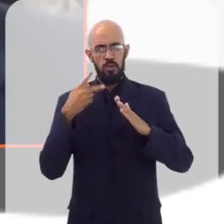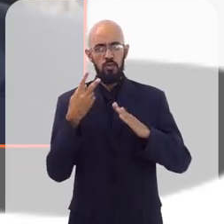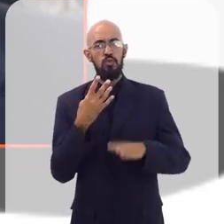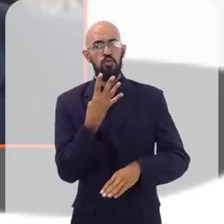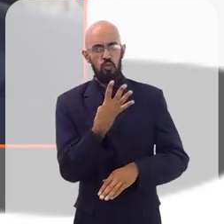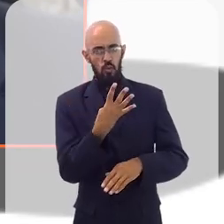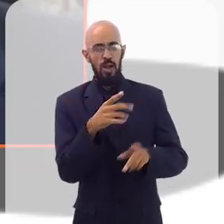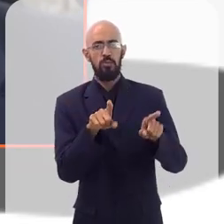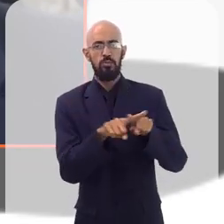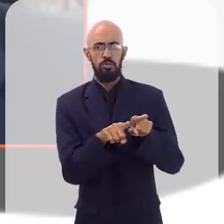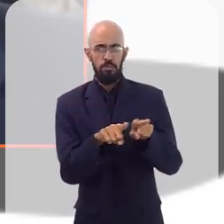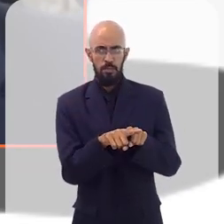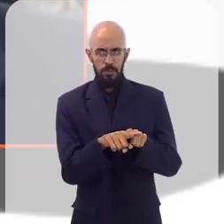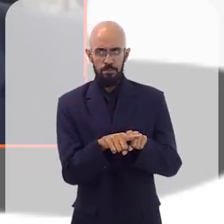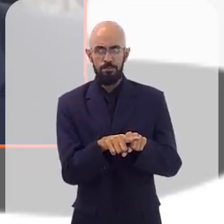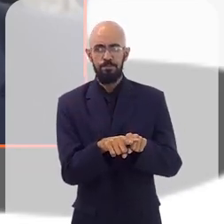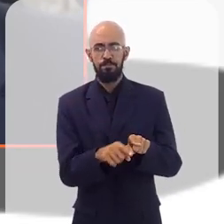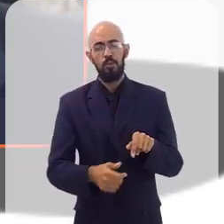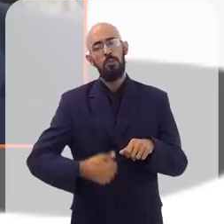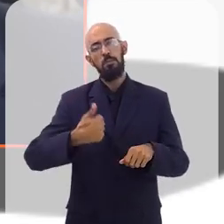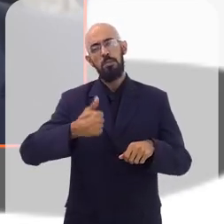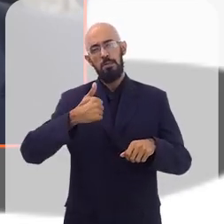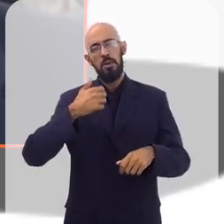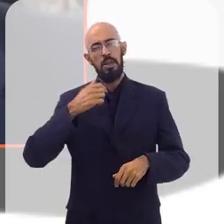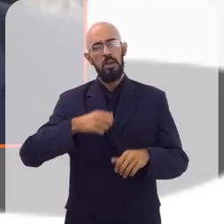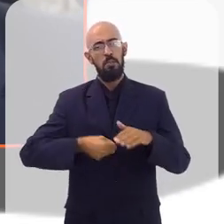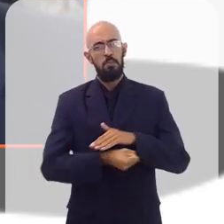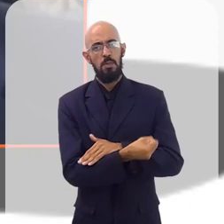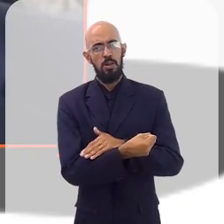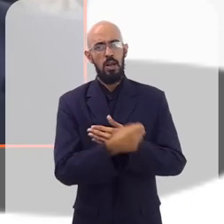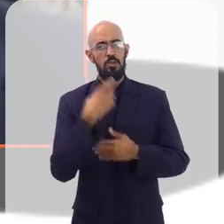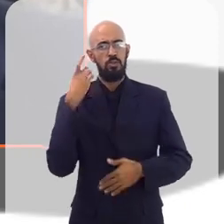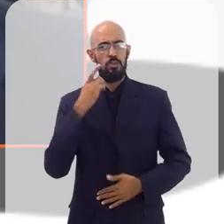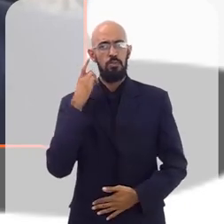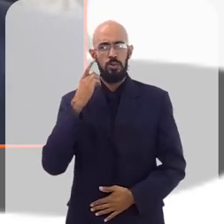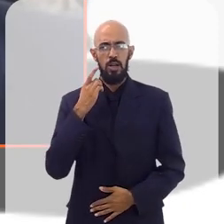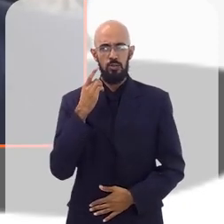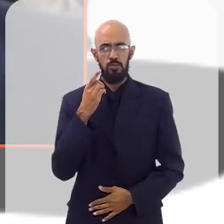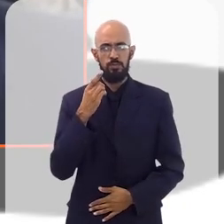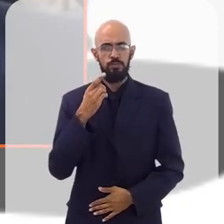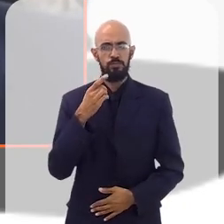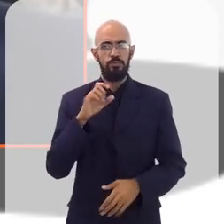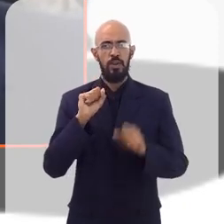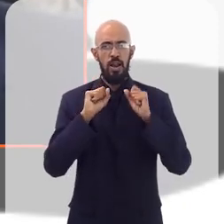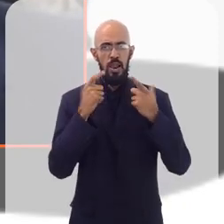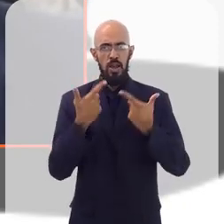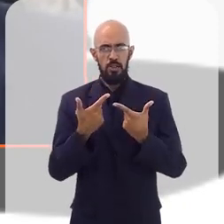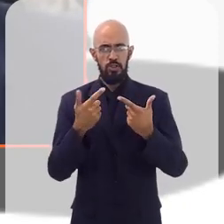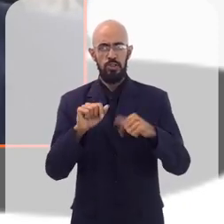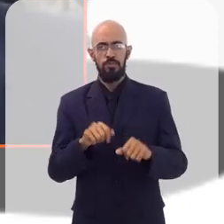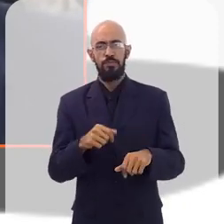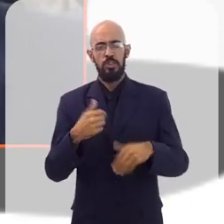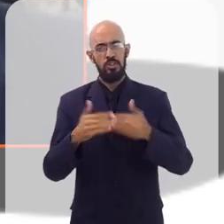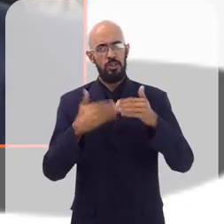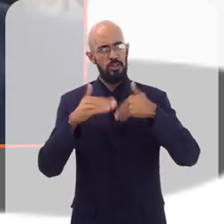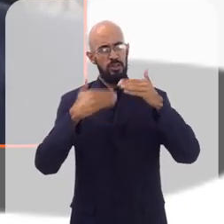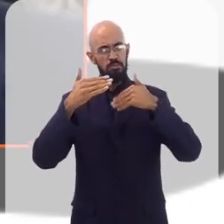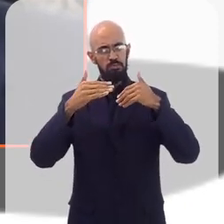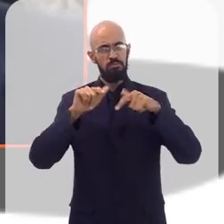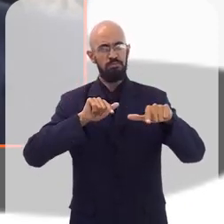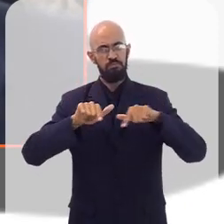por quatro mandatos foi preso dentro da câmara para o quatro mandar é todo meu primeiro mandato na Assembleia